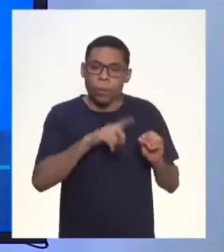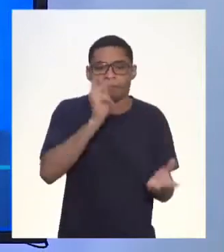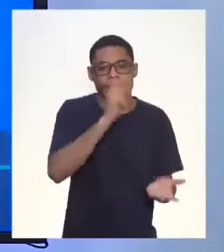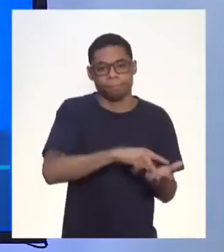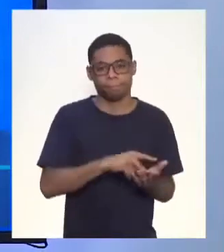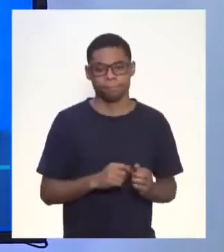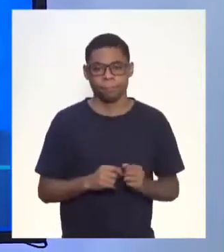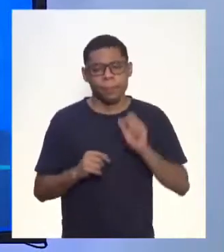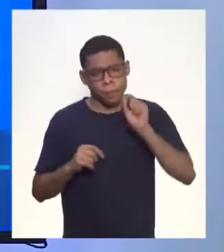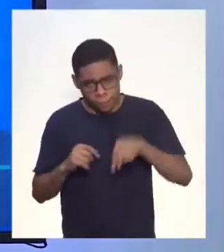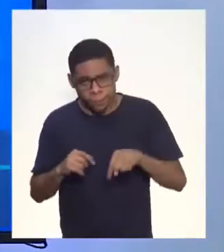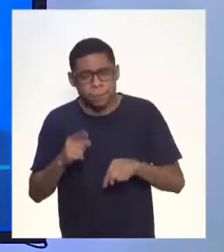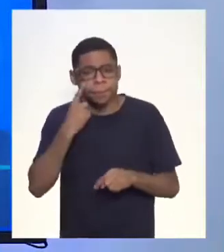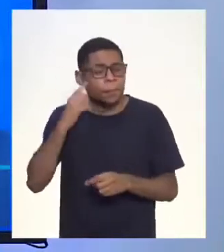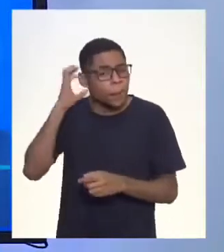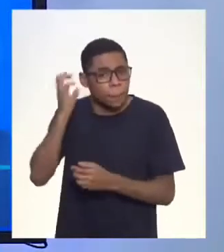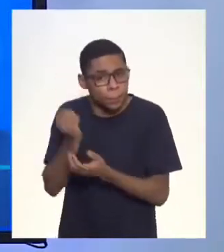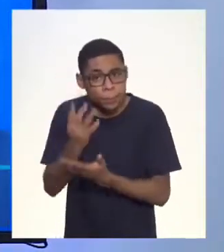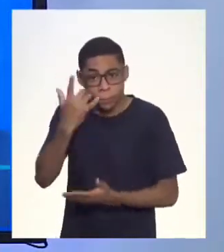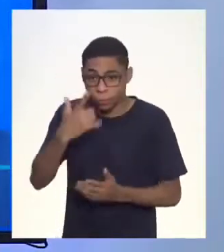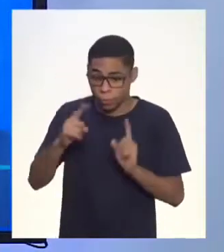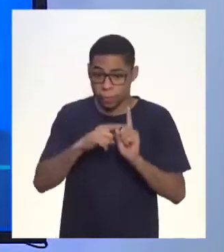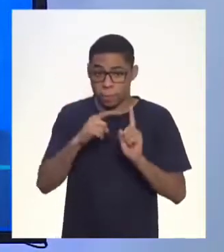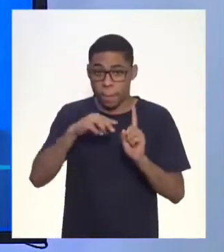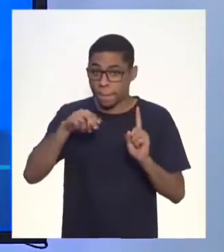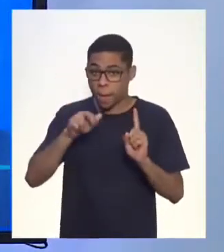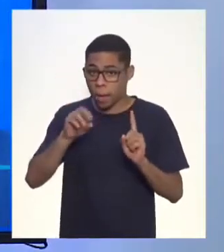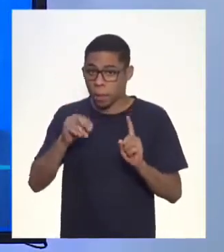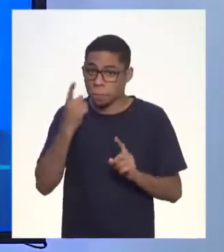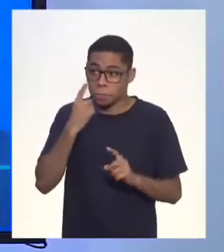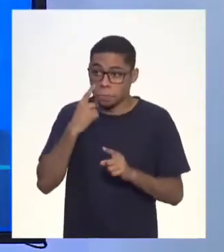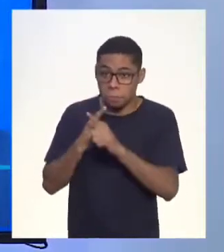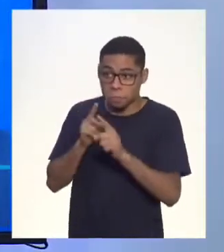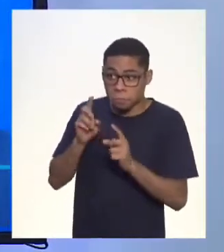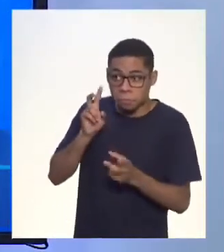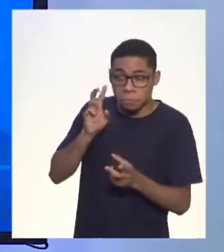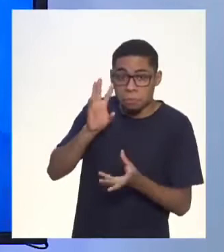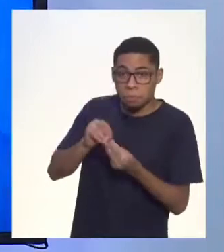vamos ouvi-lo e verificar se é fake ou fato.